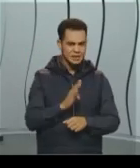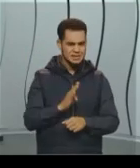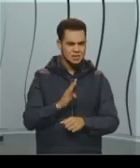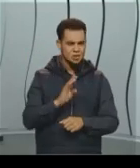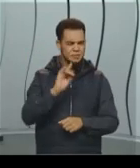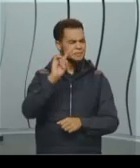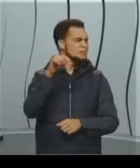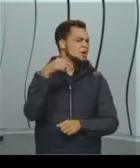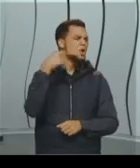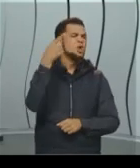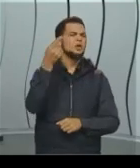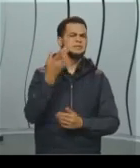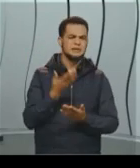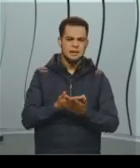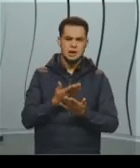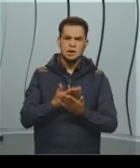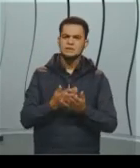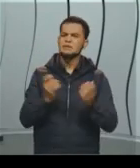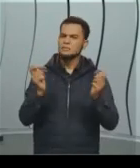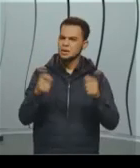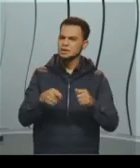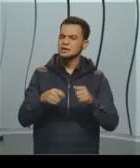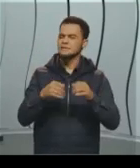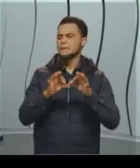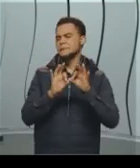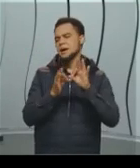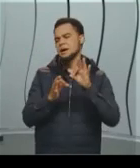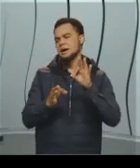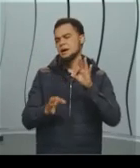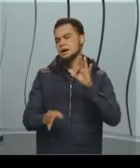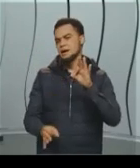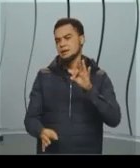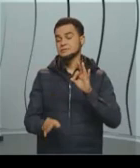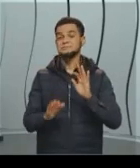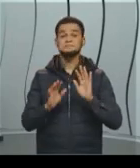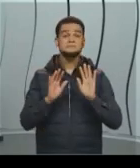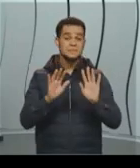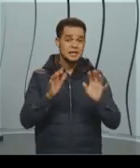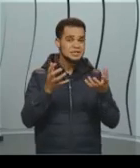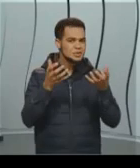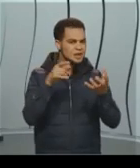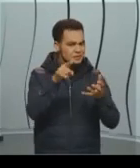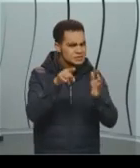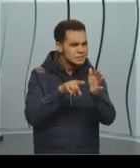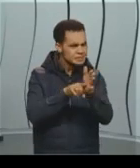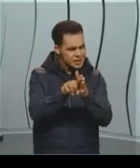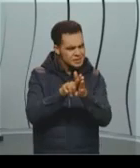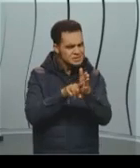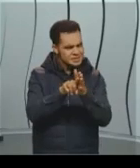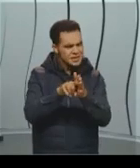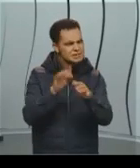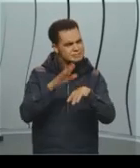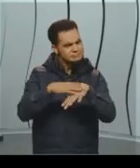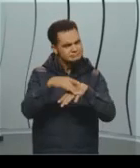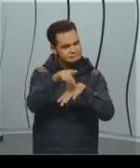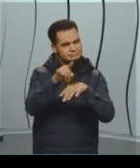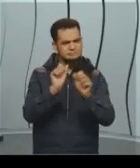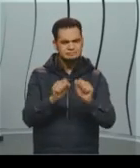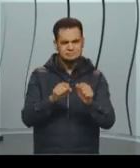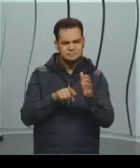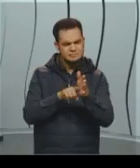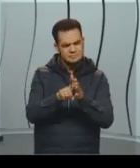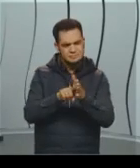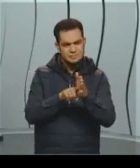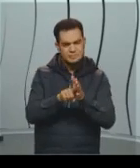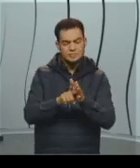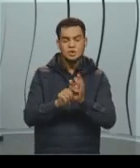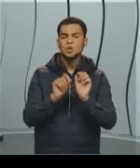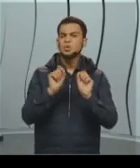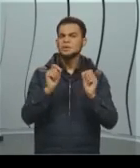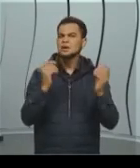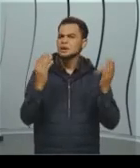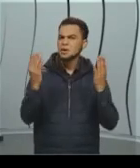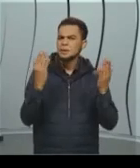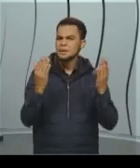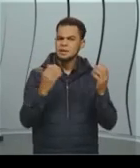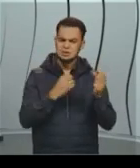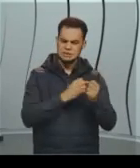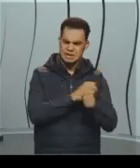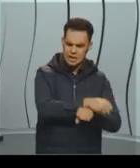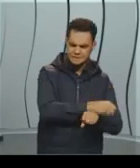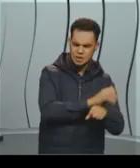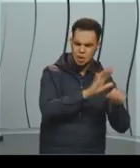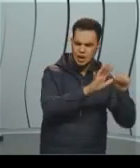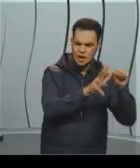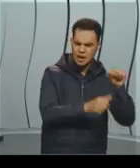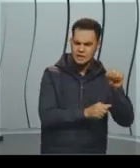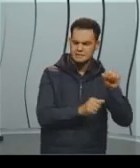vamos poder tratar mais sobre esse assunto, mas eu gostaria muito que você buscasse fazer essa relação. O que é de escravidão na África, o que é